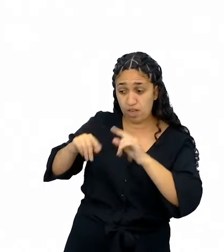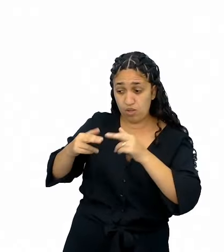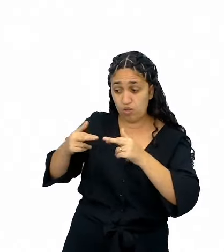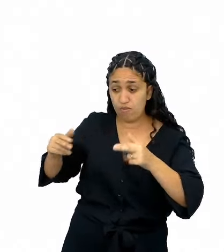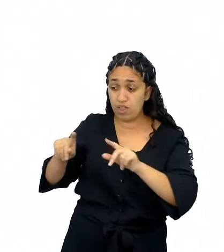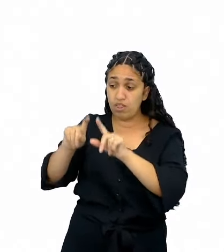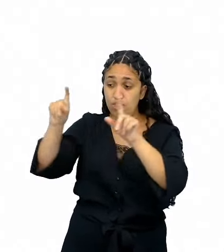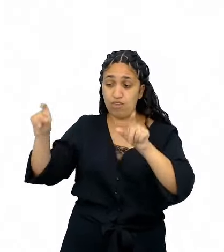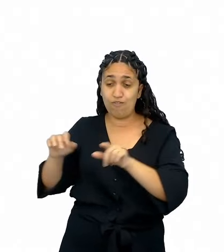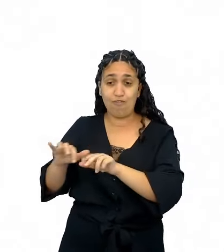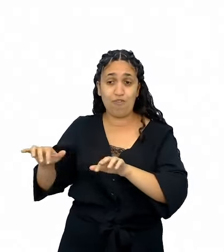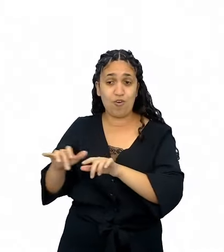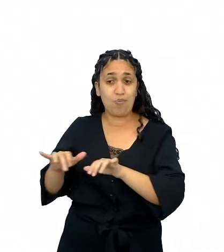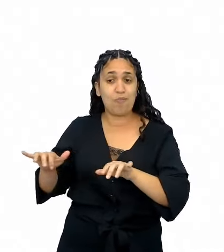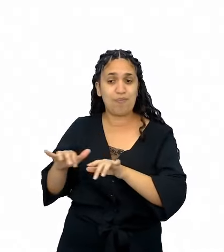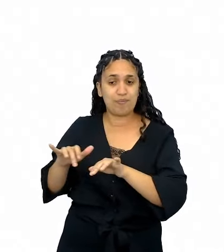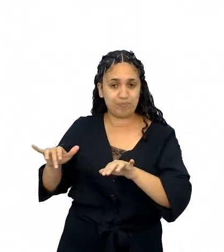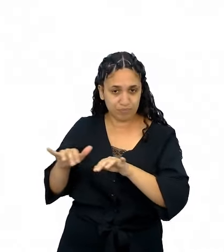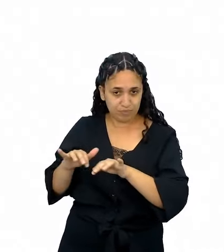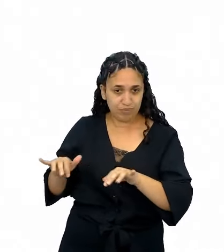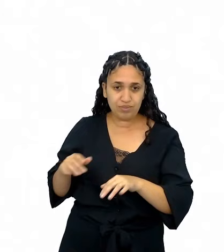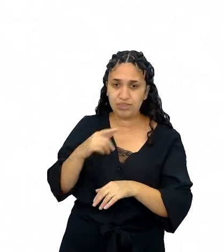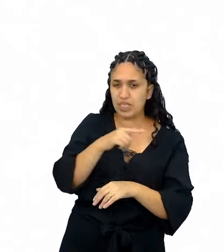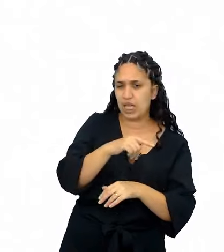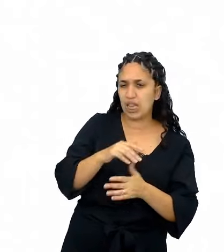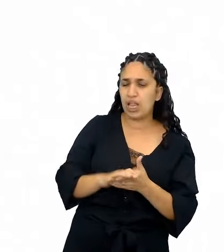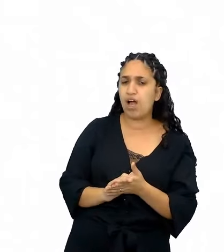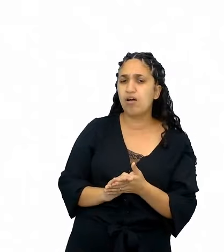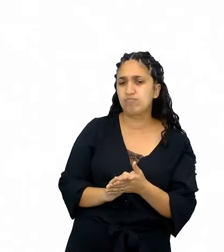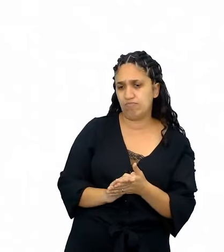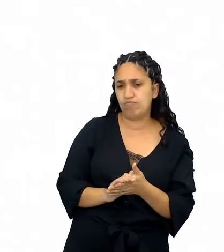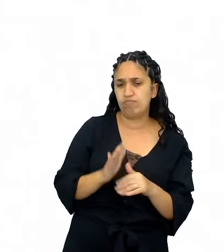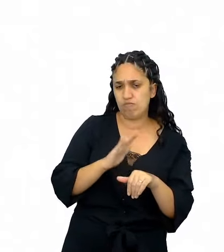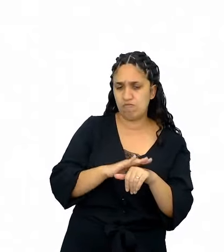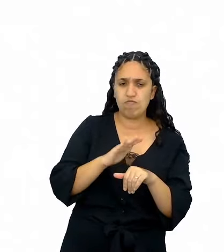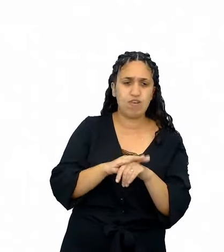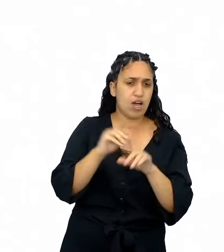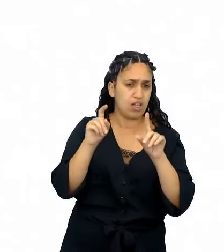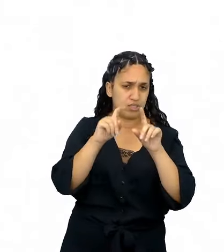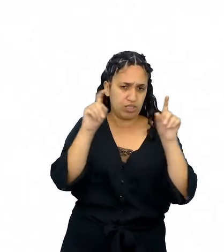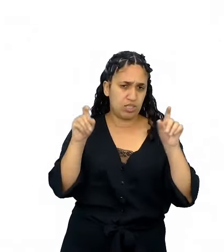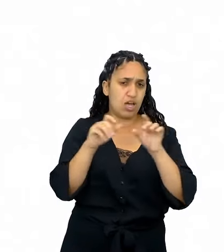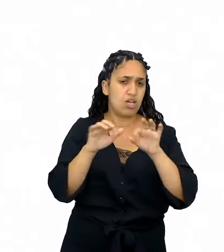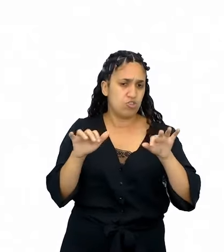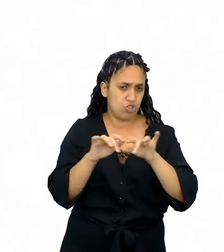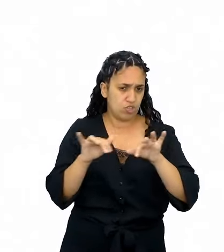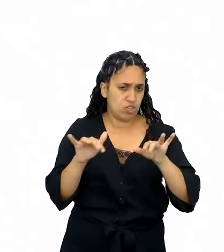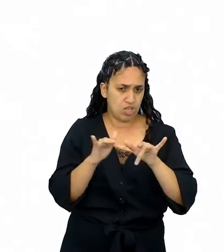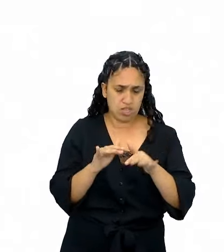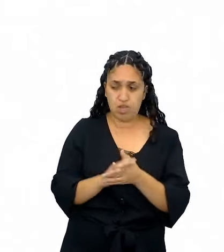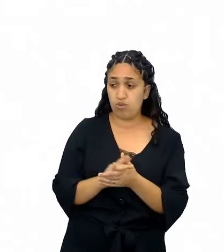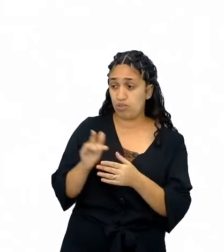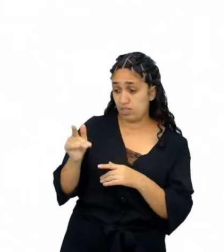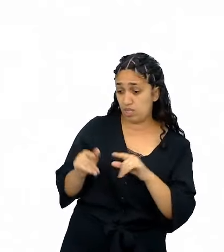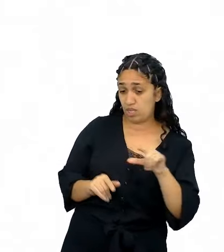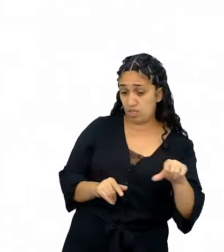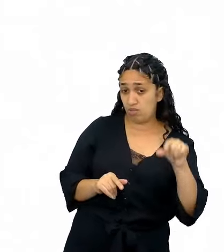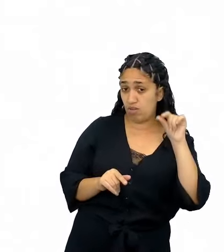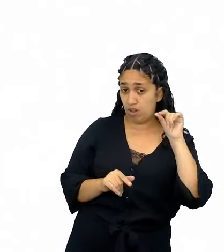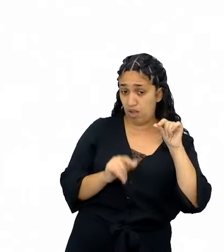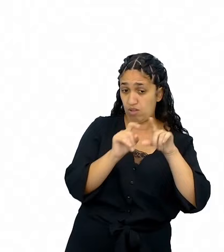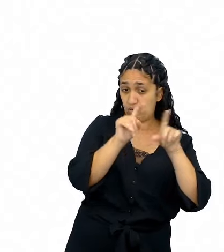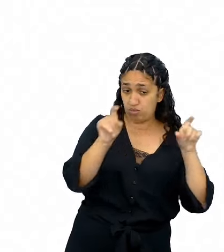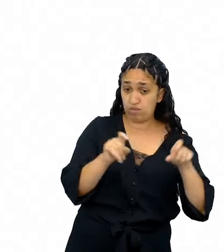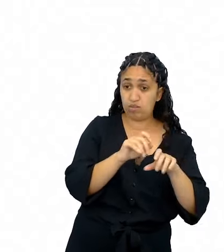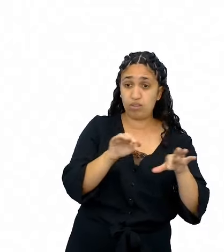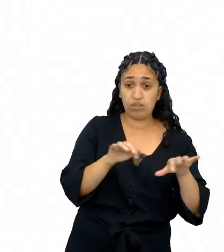Se optarem pelo trabalho com a versão digital, vale explicar aos estudantes como eles podem grifar um